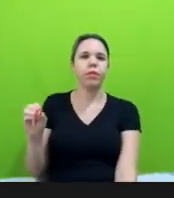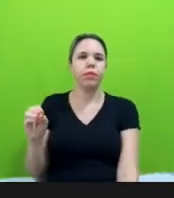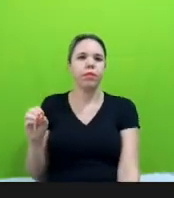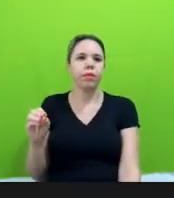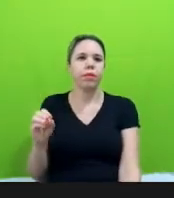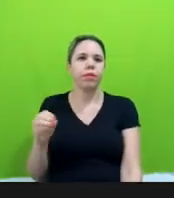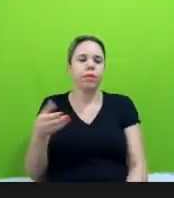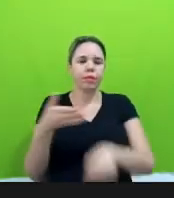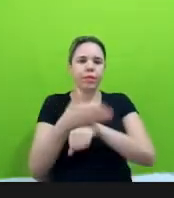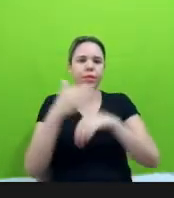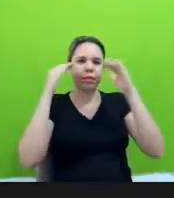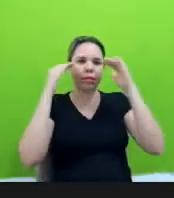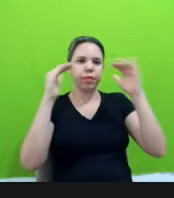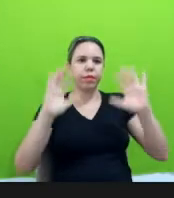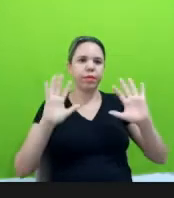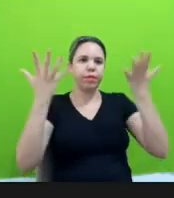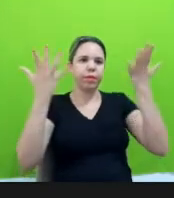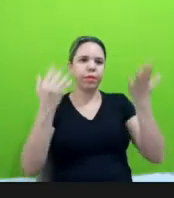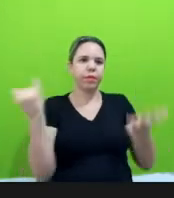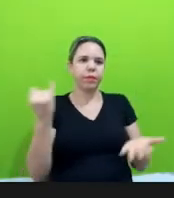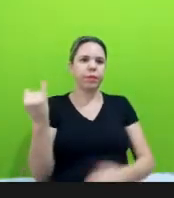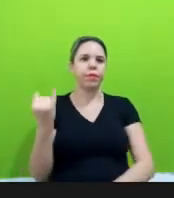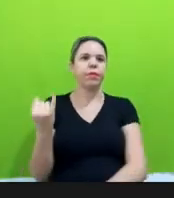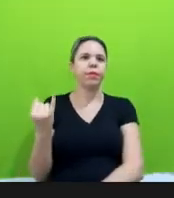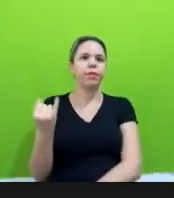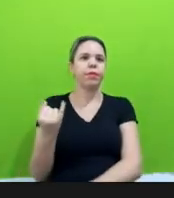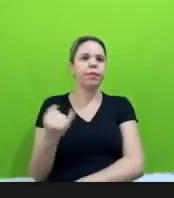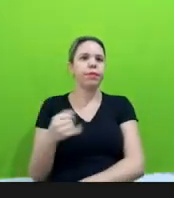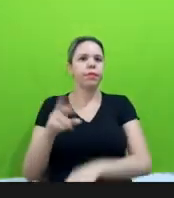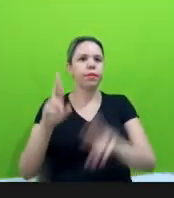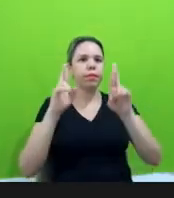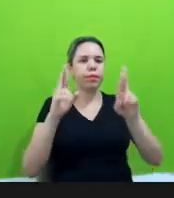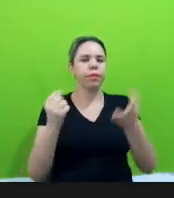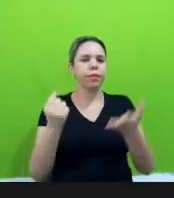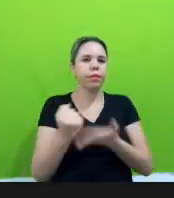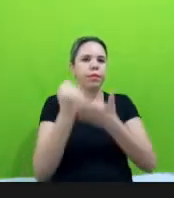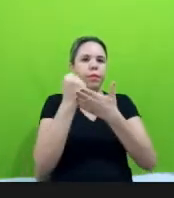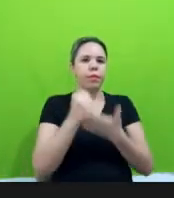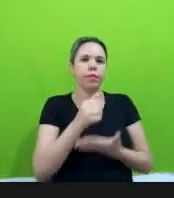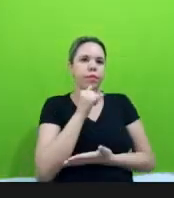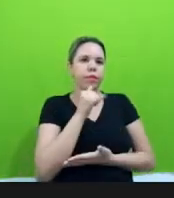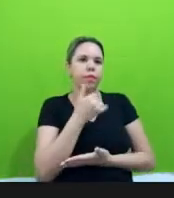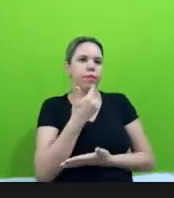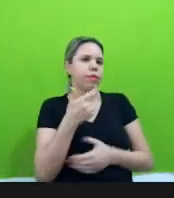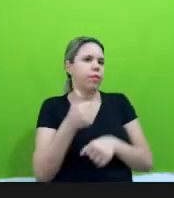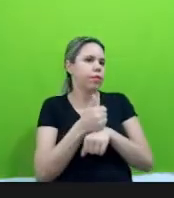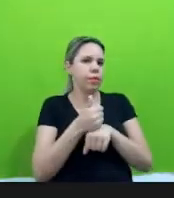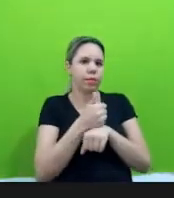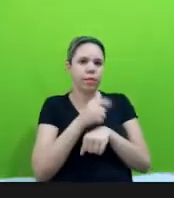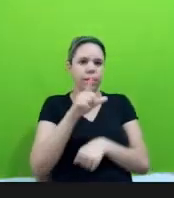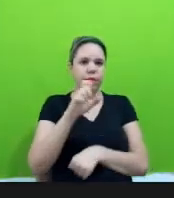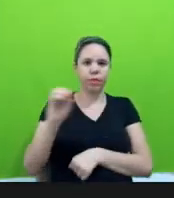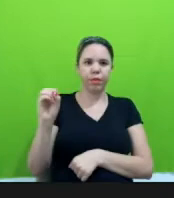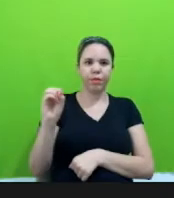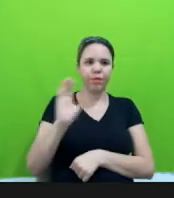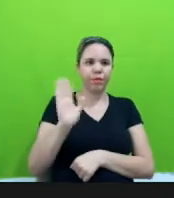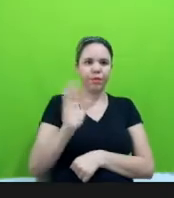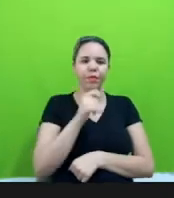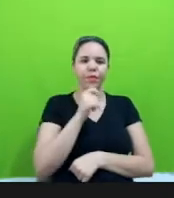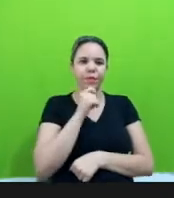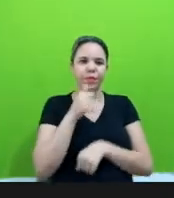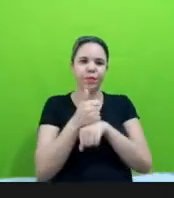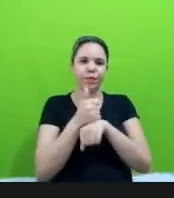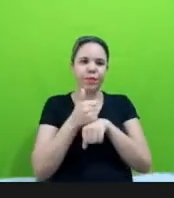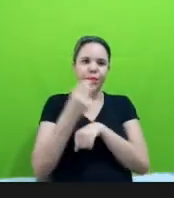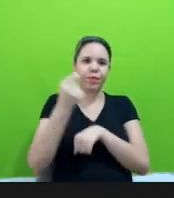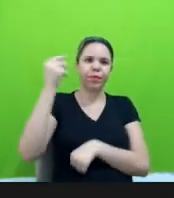desse evento tão importante. Espero colaborar um pouco, embora não seja especialista tanto quanto o Léo, né? Está nessa área aí há muito